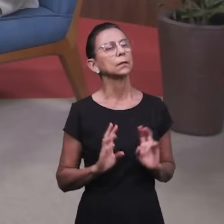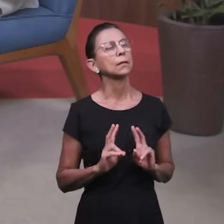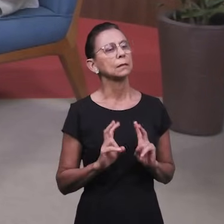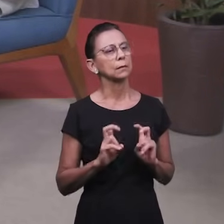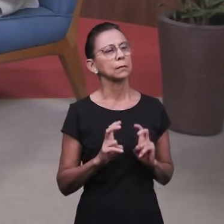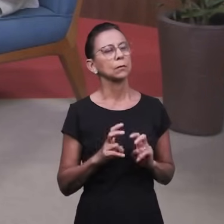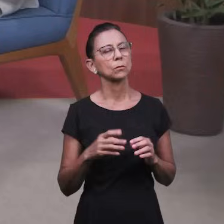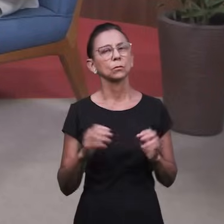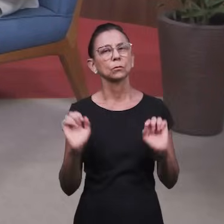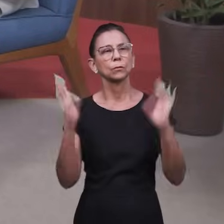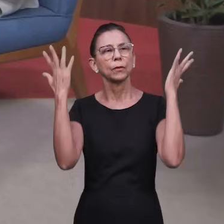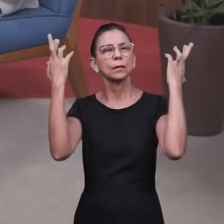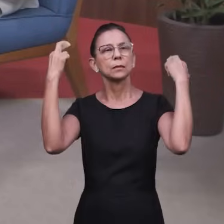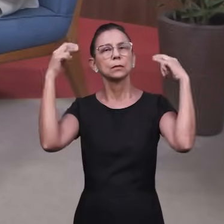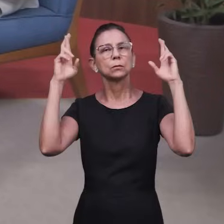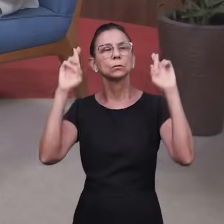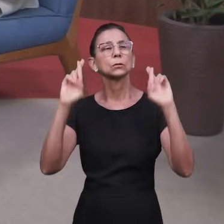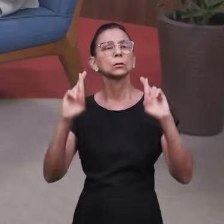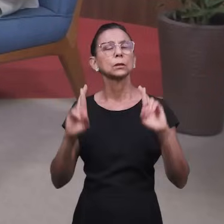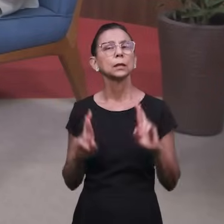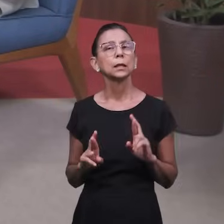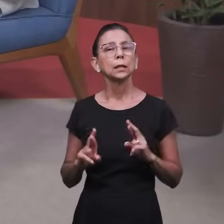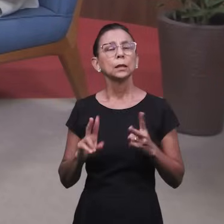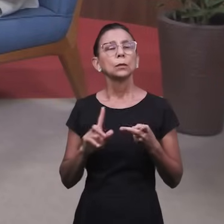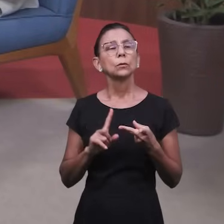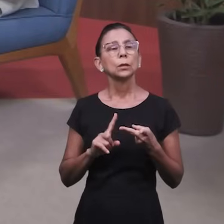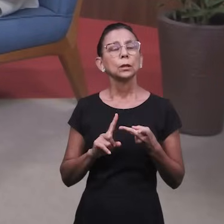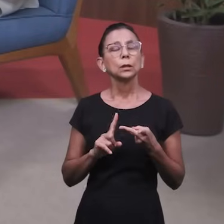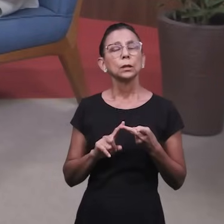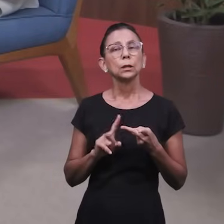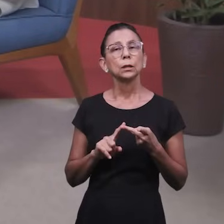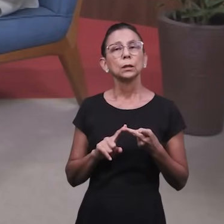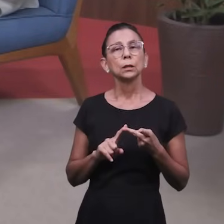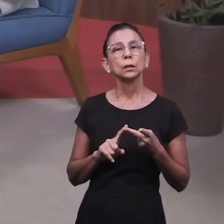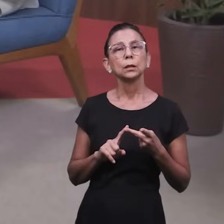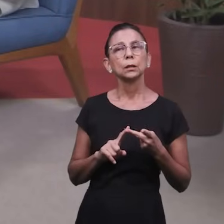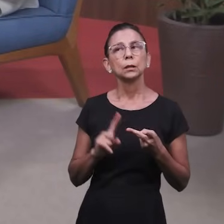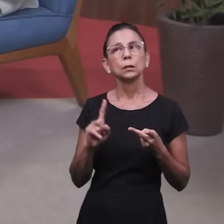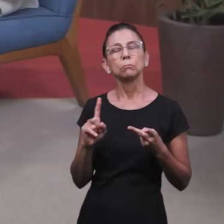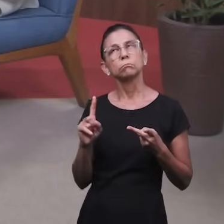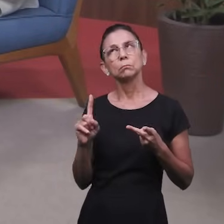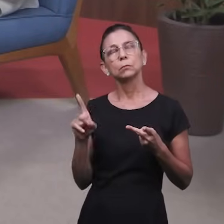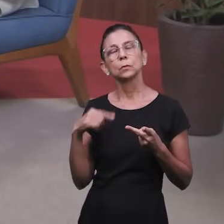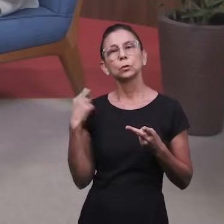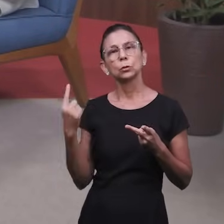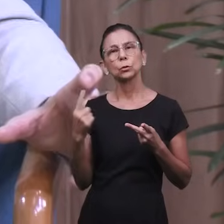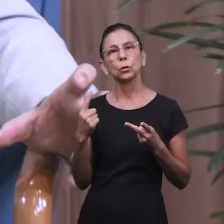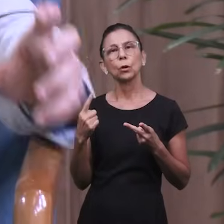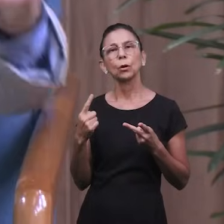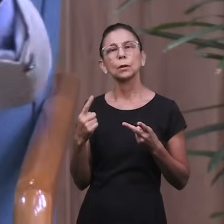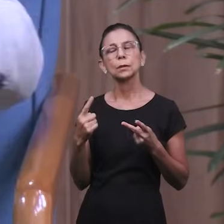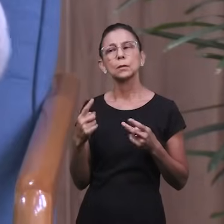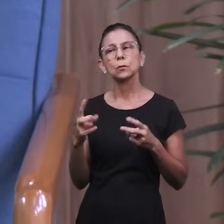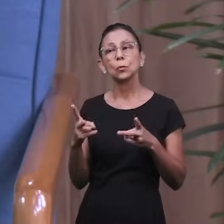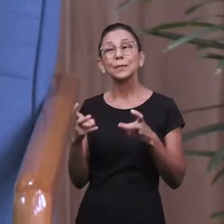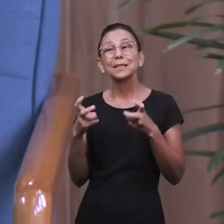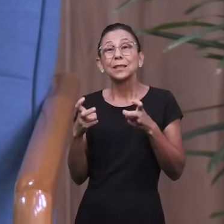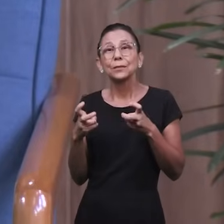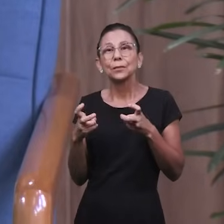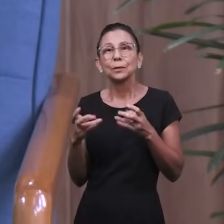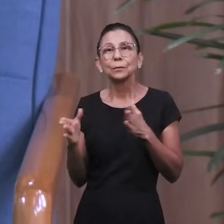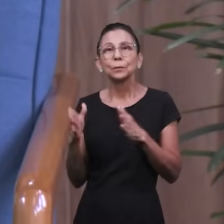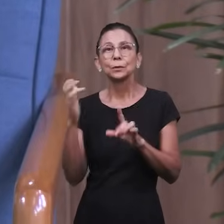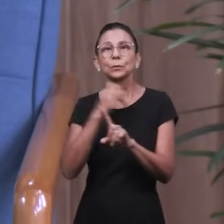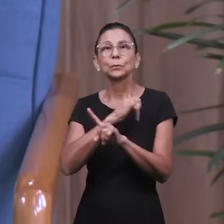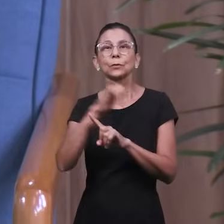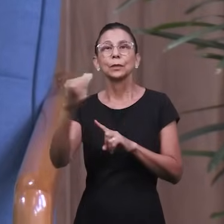bodas do Cordeiro e por que nós identificamos esse momento, e que momento